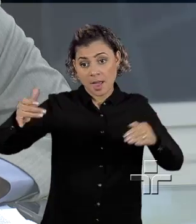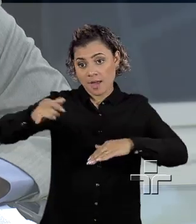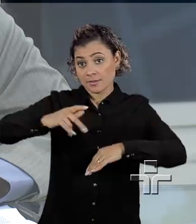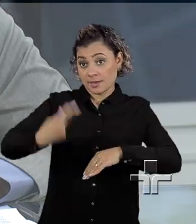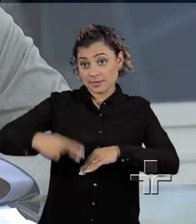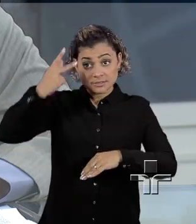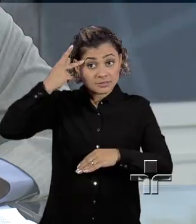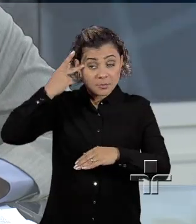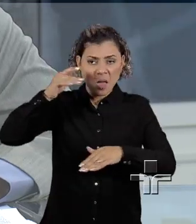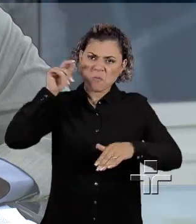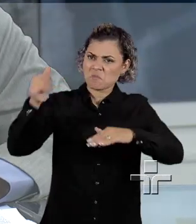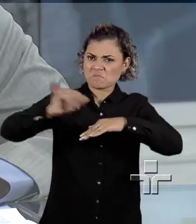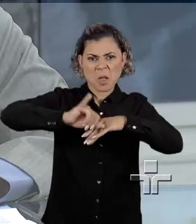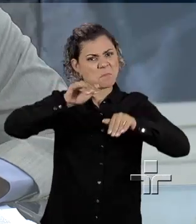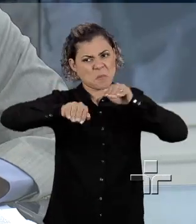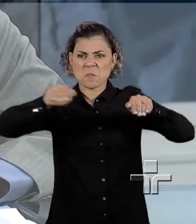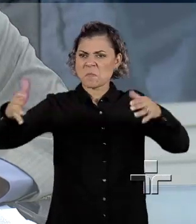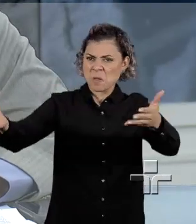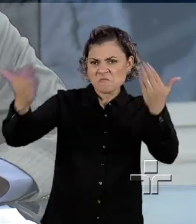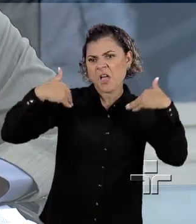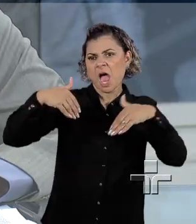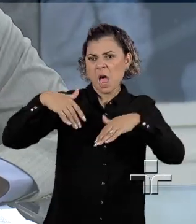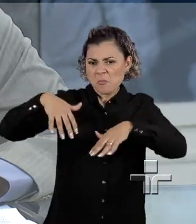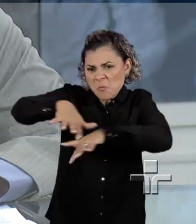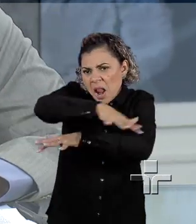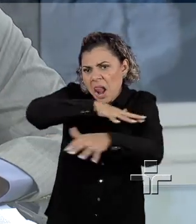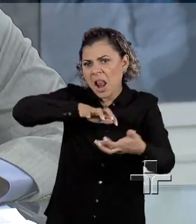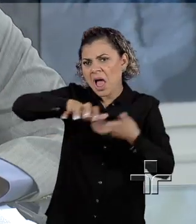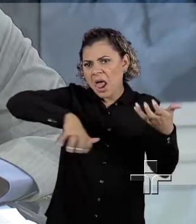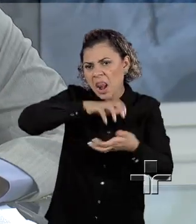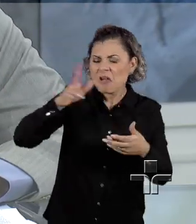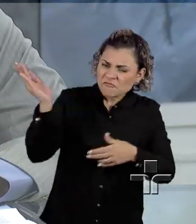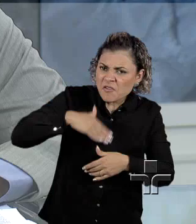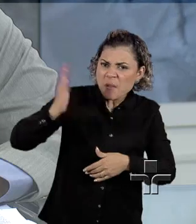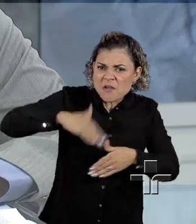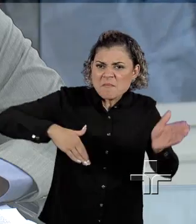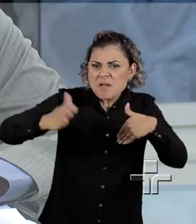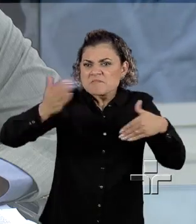Paulo estão convidando a greve, todas elas. Inclusive,